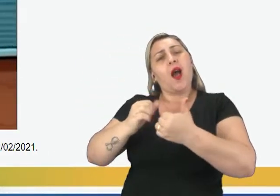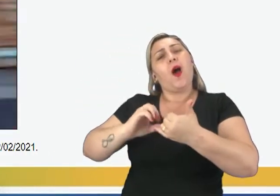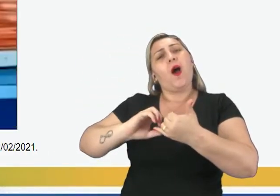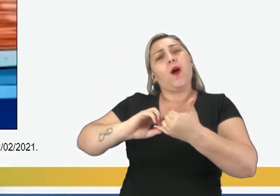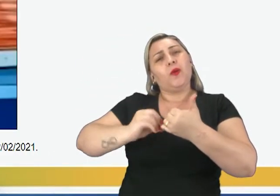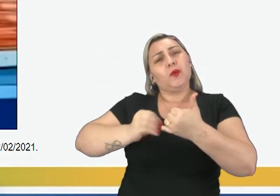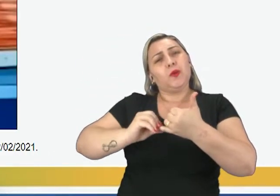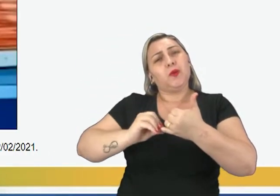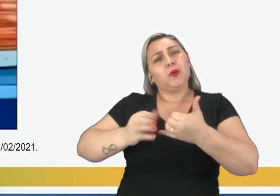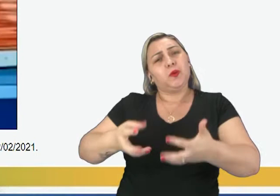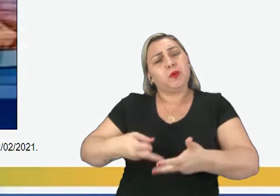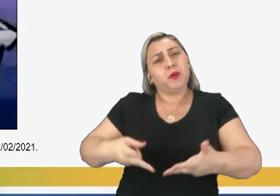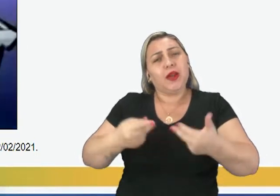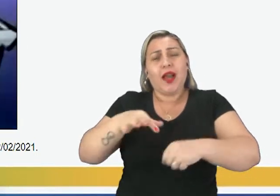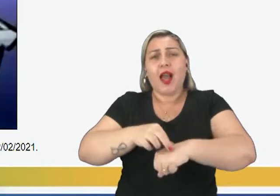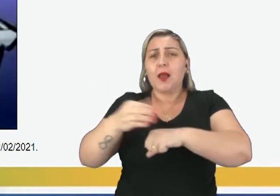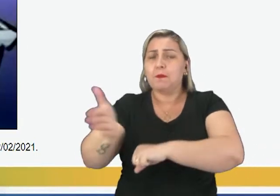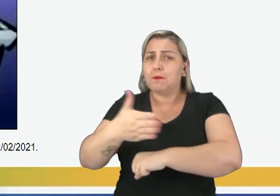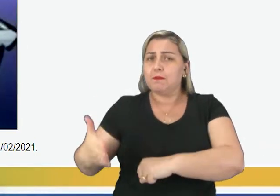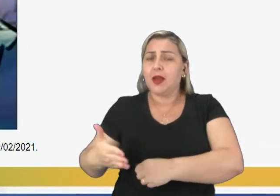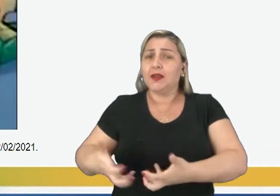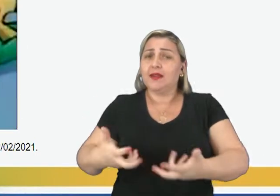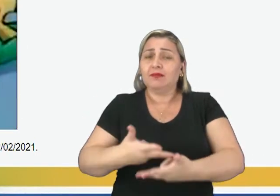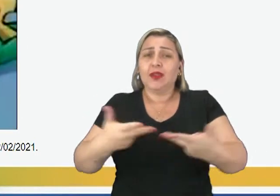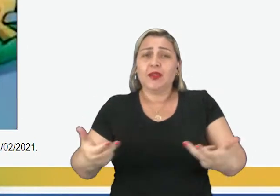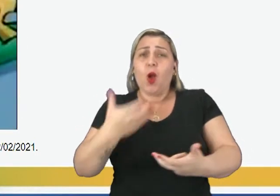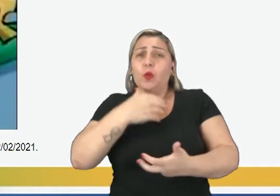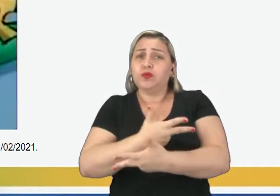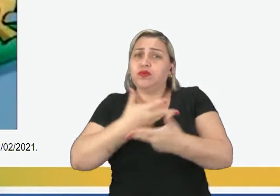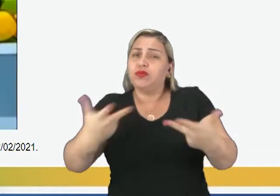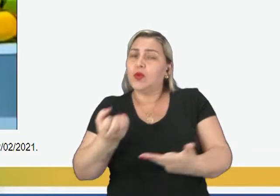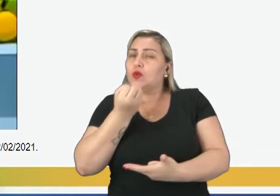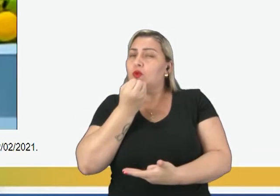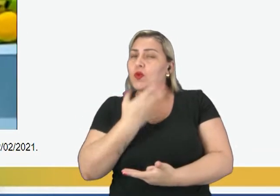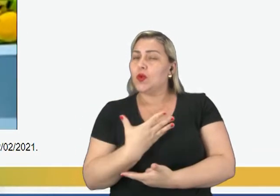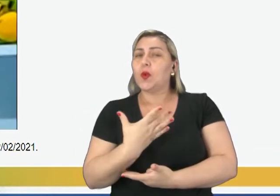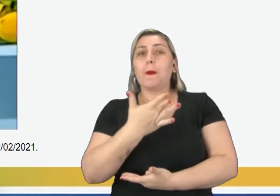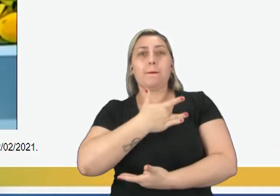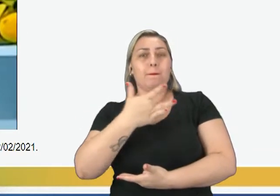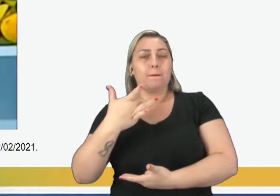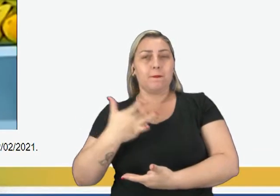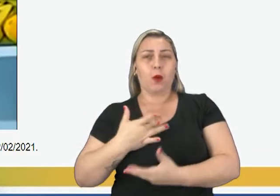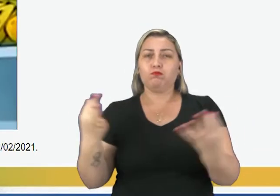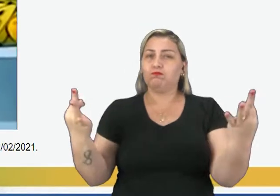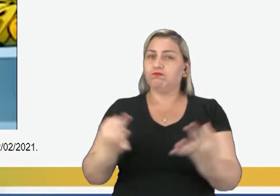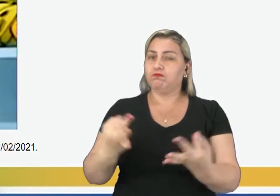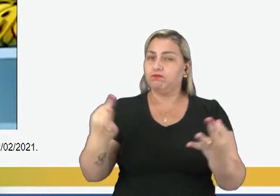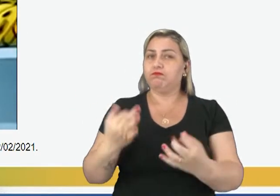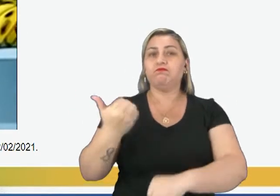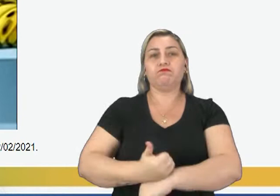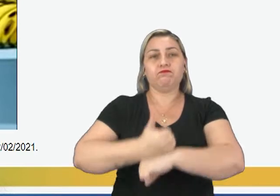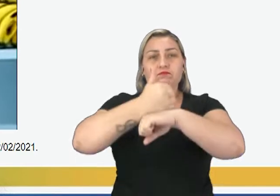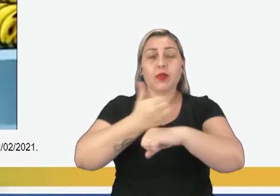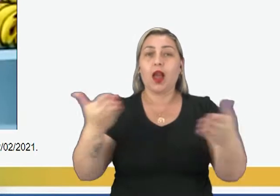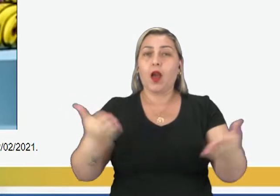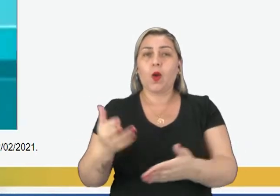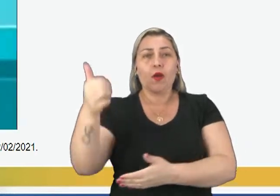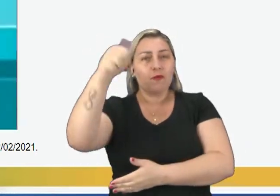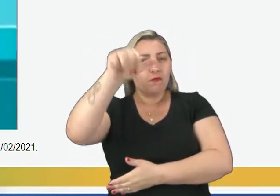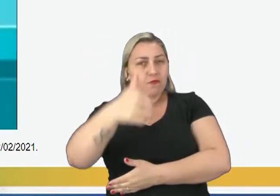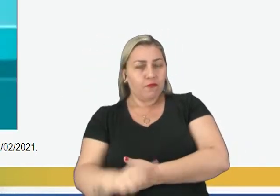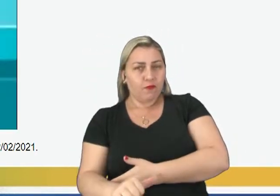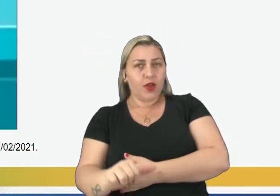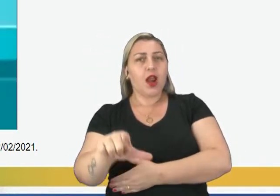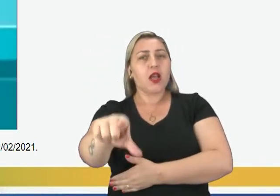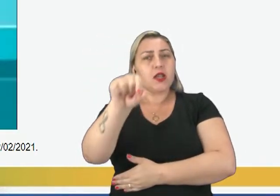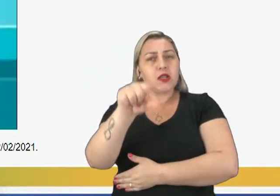macarrão, feijão, carne, peixe, saladas, frutas, tudo fresquinho de ótima qualidade. Agora eu vou verificar o